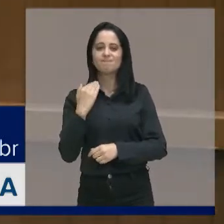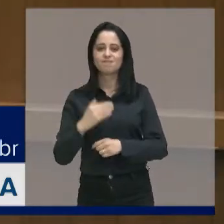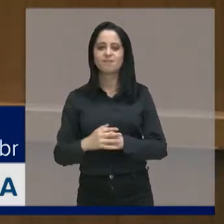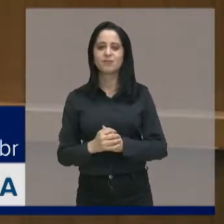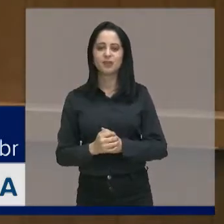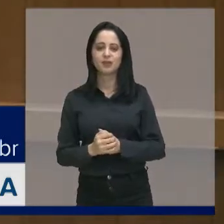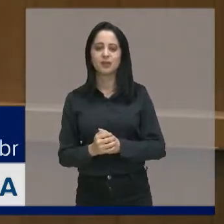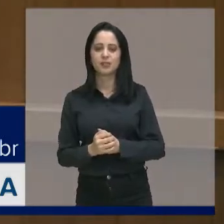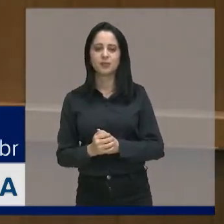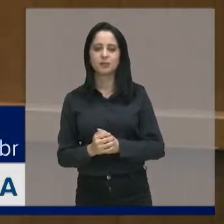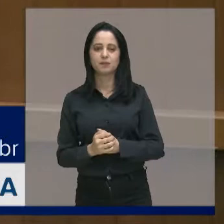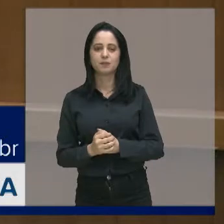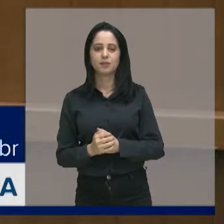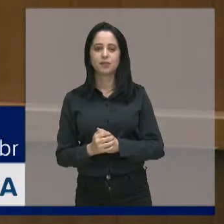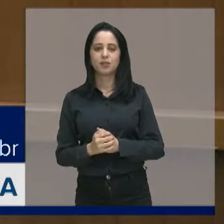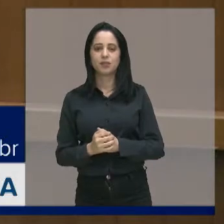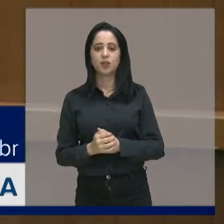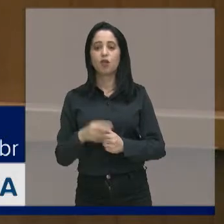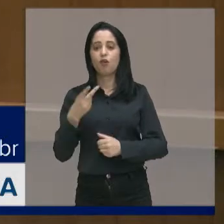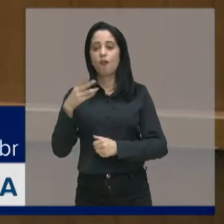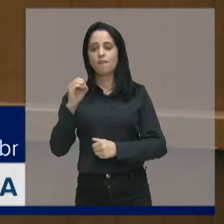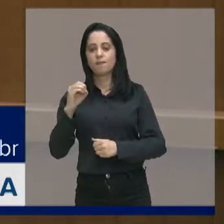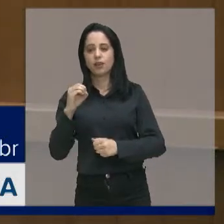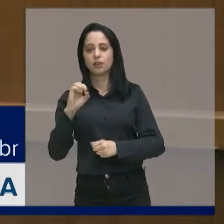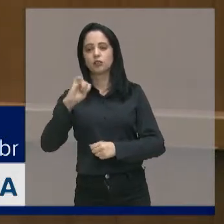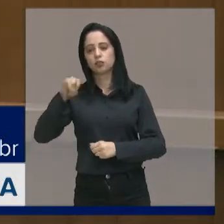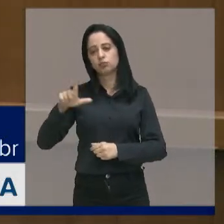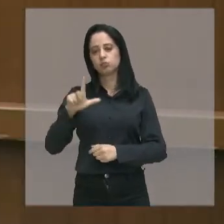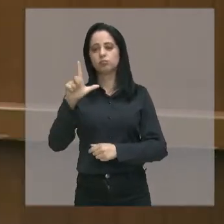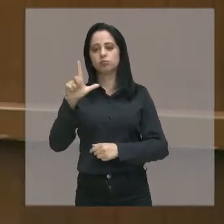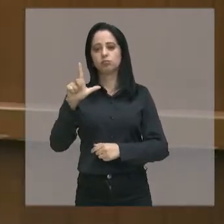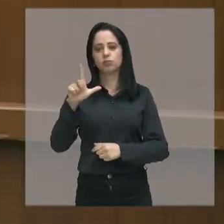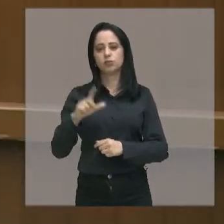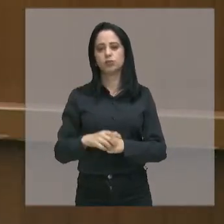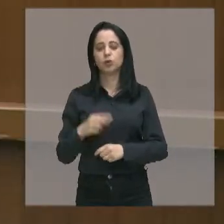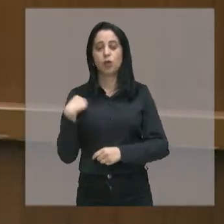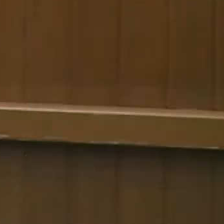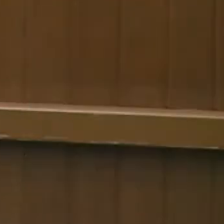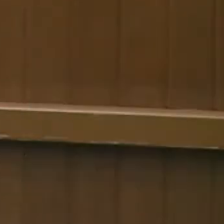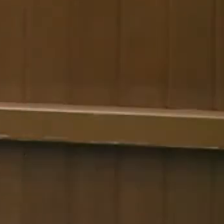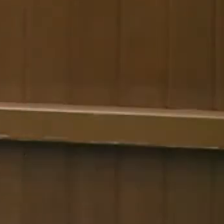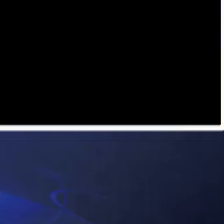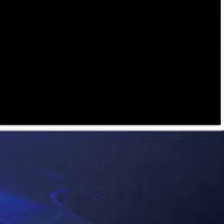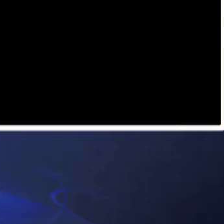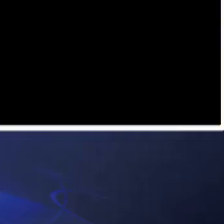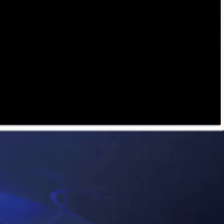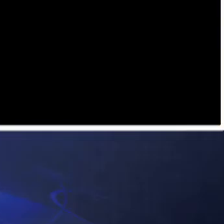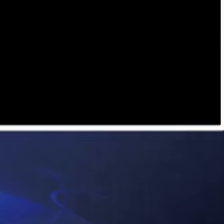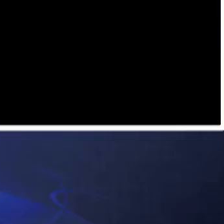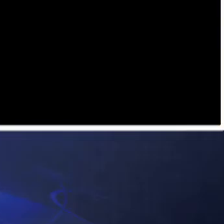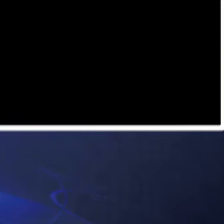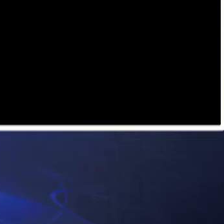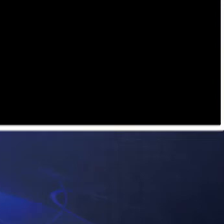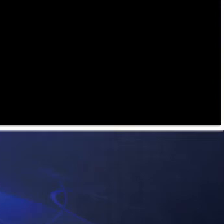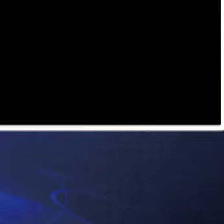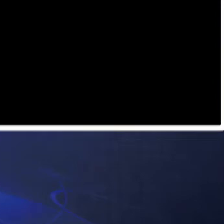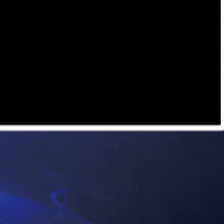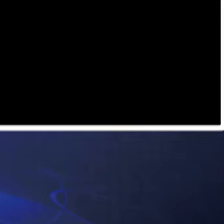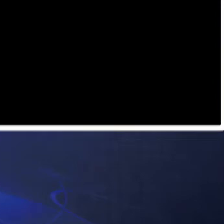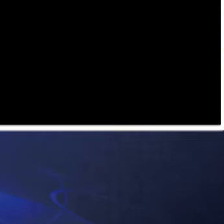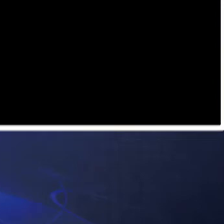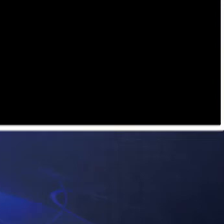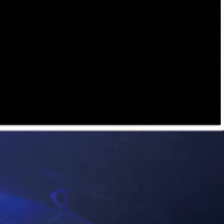15/8/1960, falecido agora no dia 20 de julho, enquanto estávamos em recesso, natural de Garanhuns, residente em São